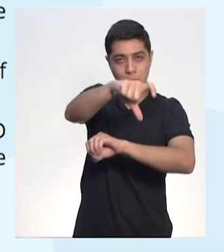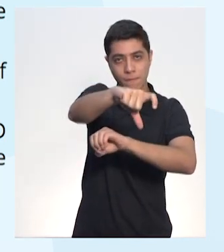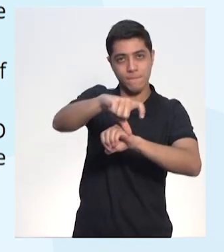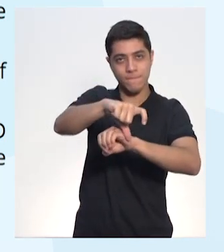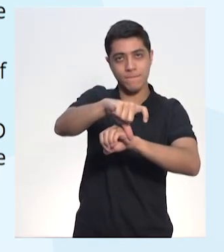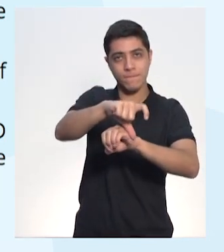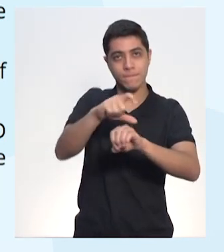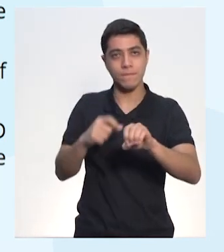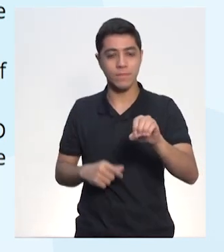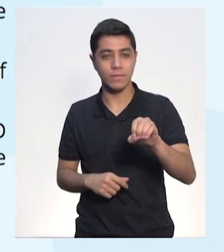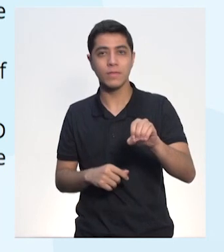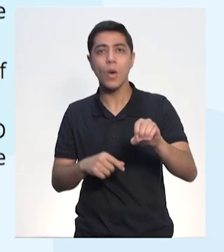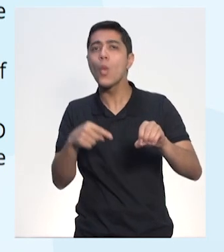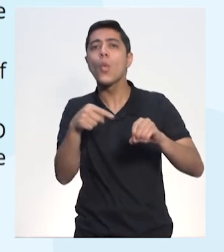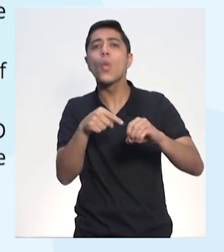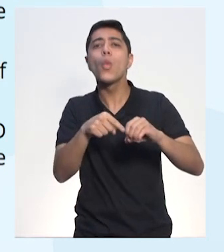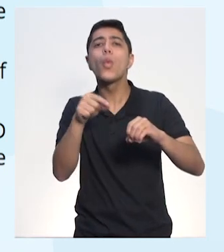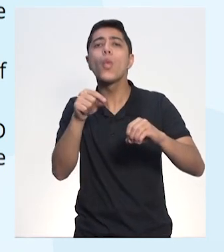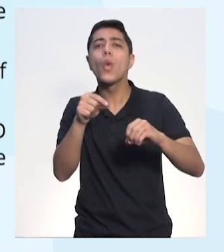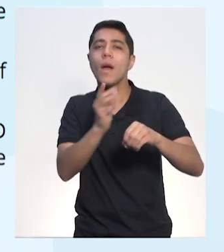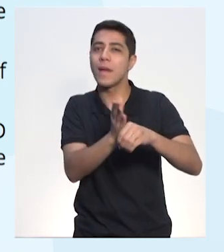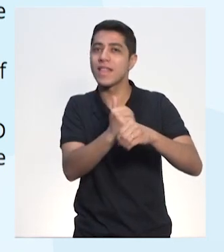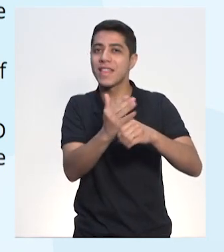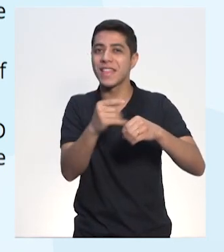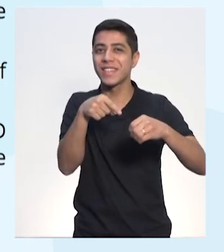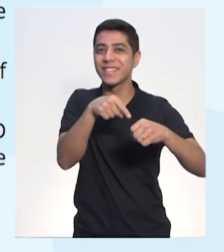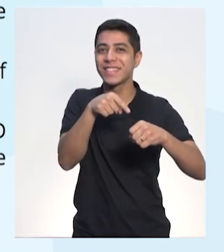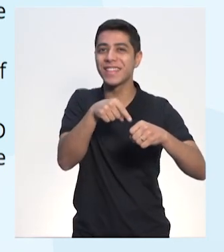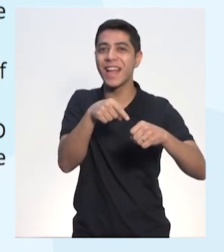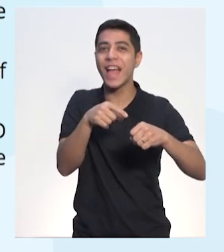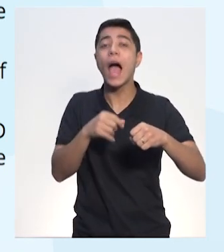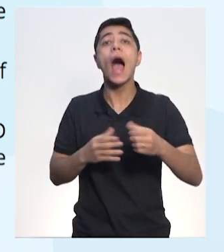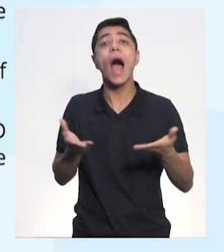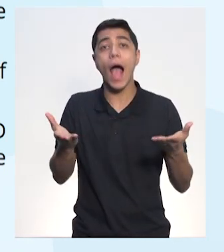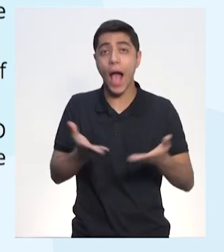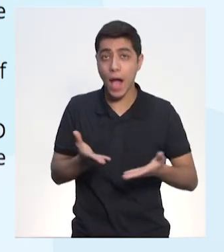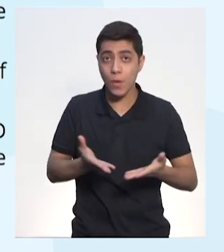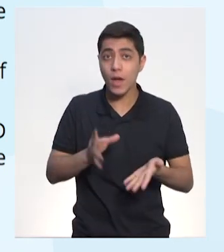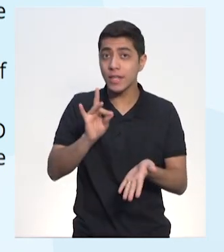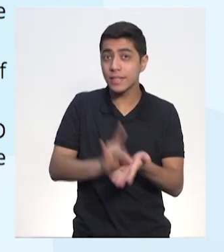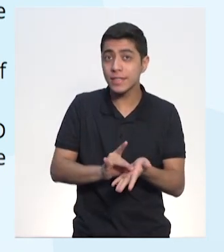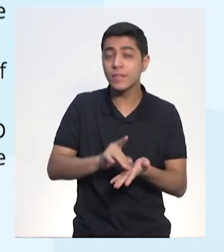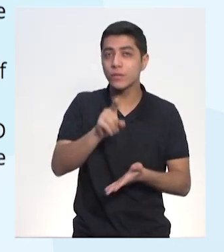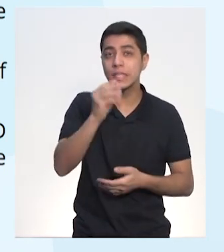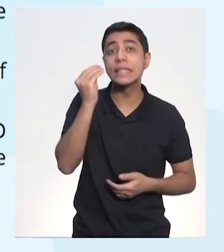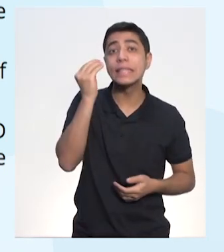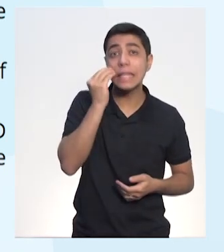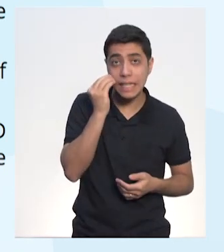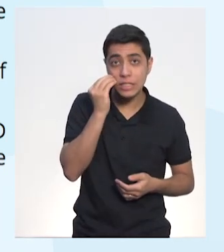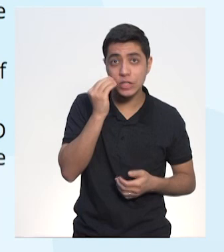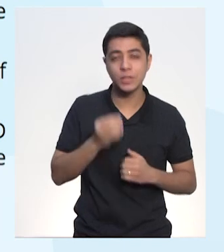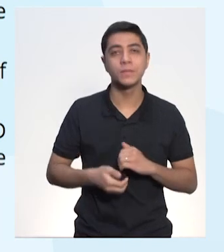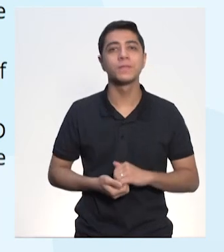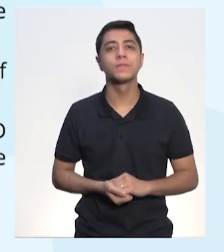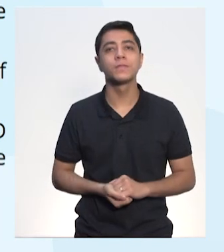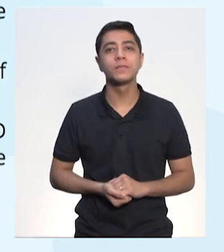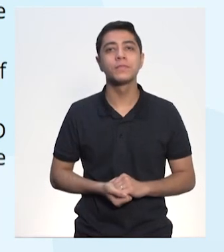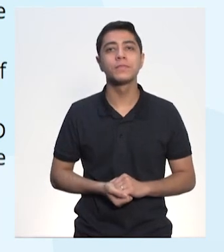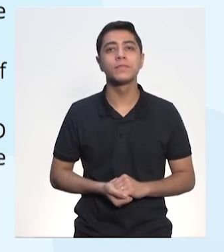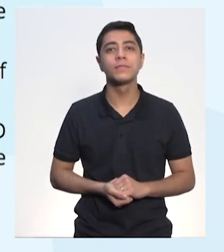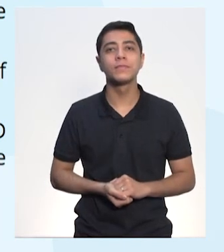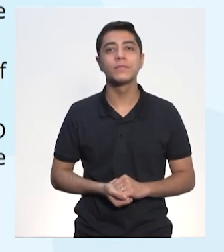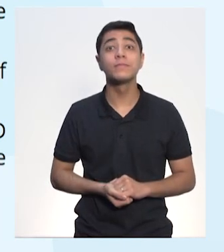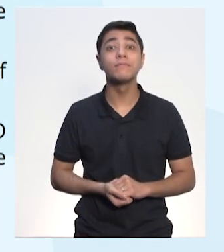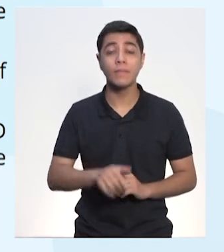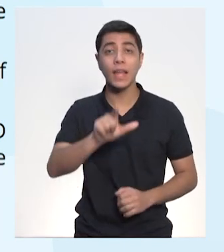é hora de testar o seu experimento. Put the LED light bulb in the potato's hole. Coloque a lâmpada